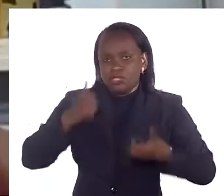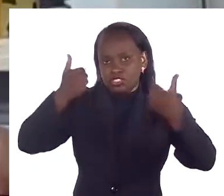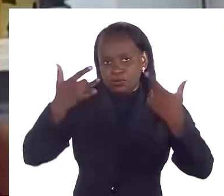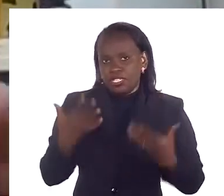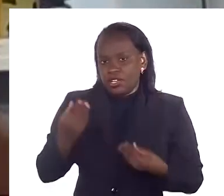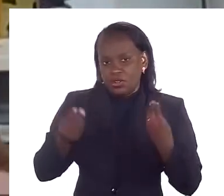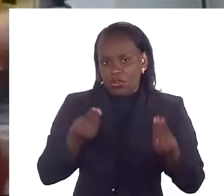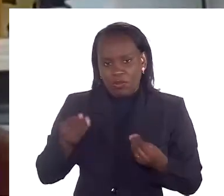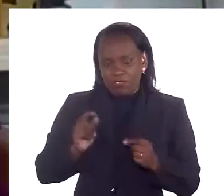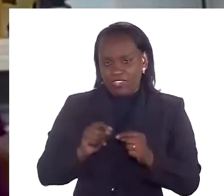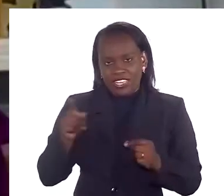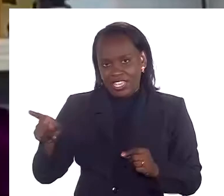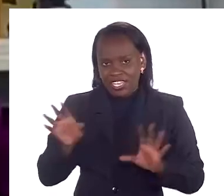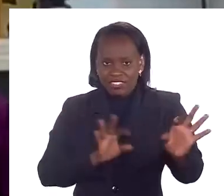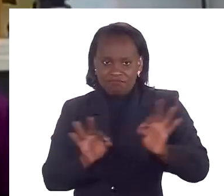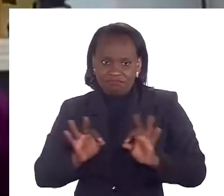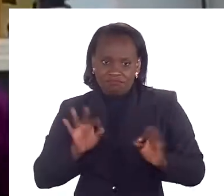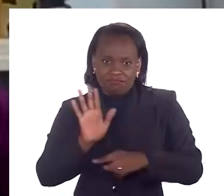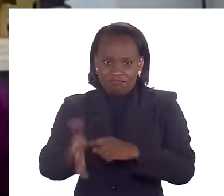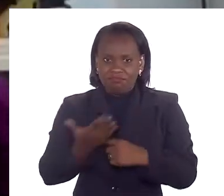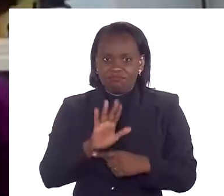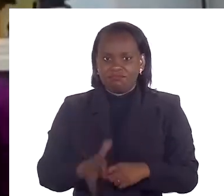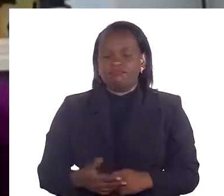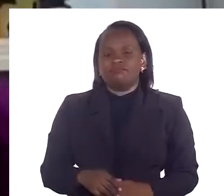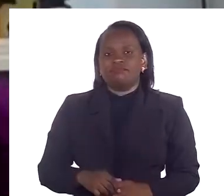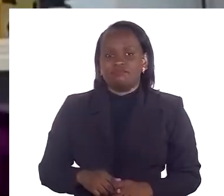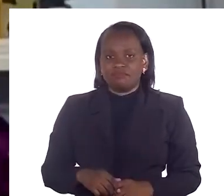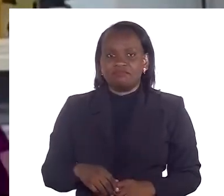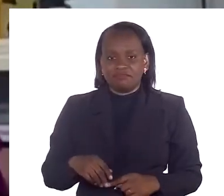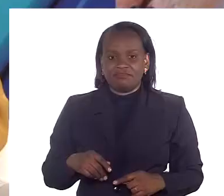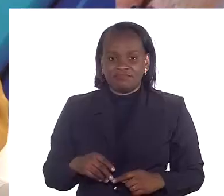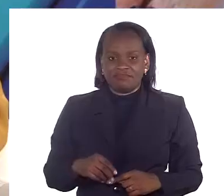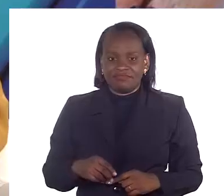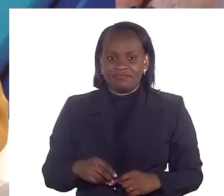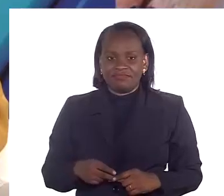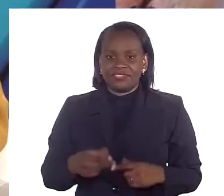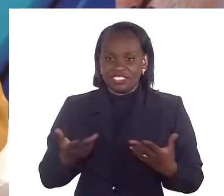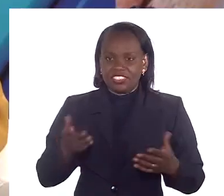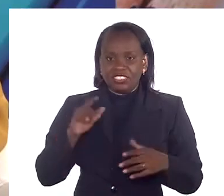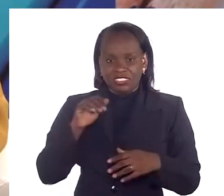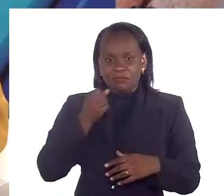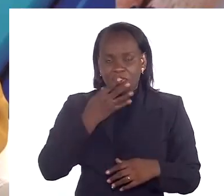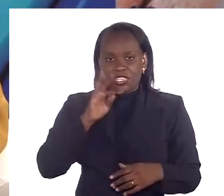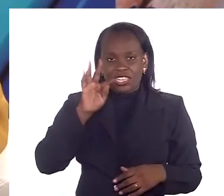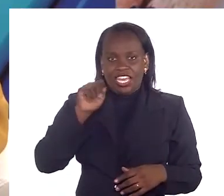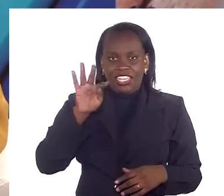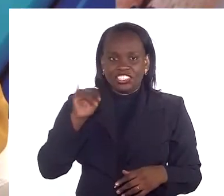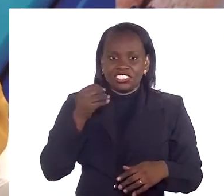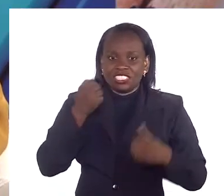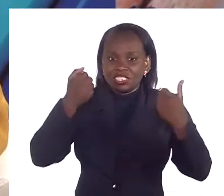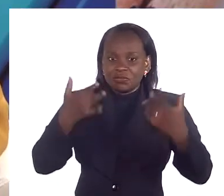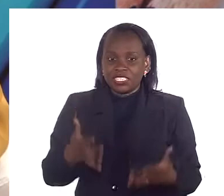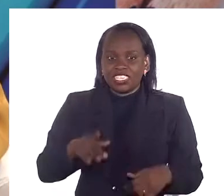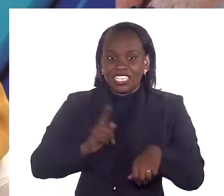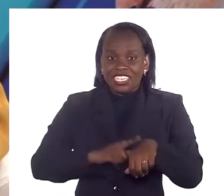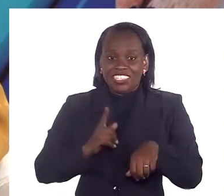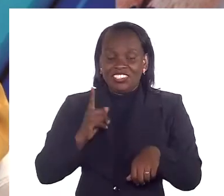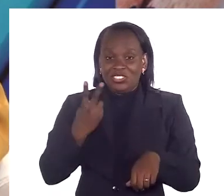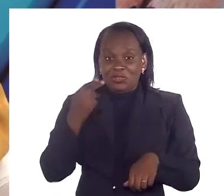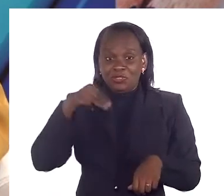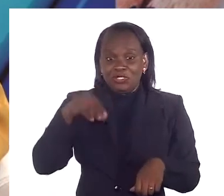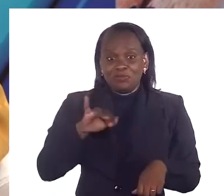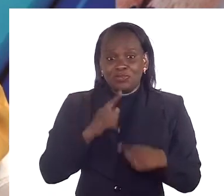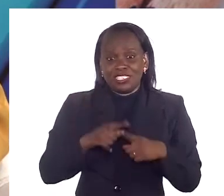né, para contar como eles fazem esses arranjos do ensino colaborativo. Não, maravilha ter a Tati aqui para falar disso. Agora, Tati, você tem 2 minutos,